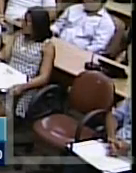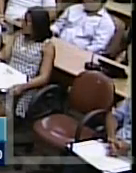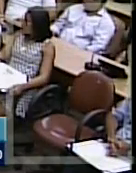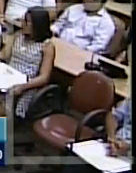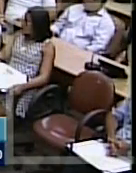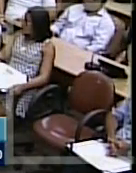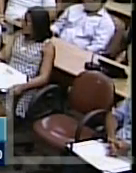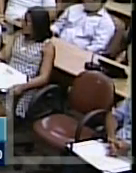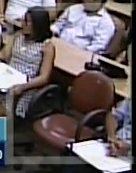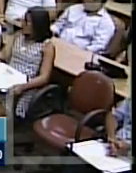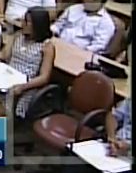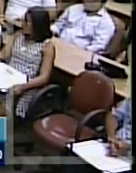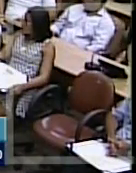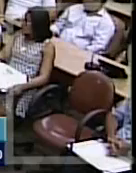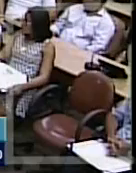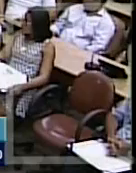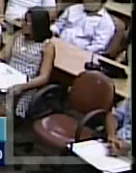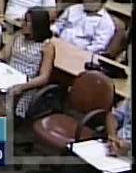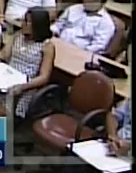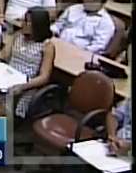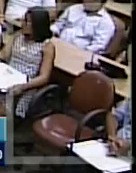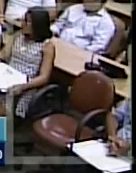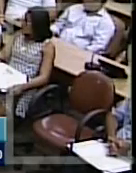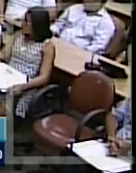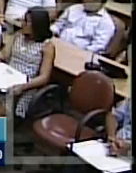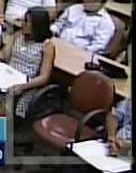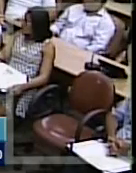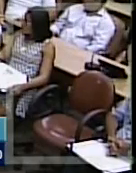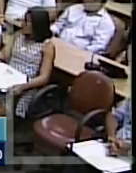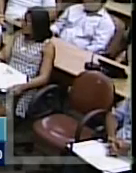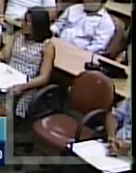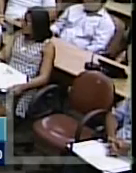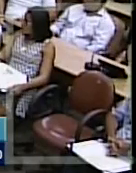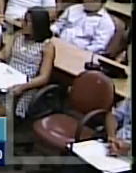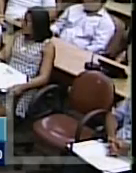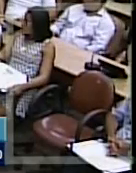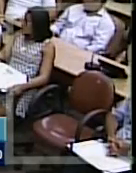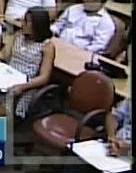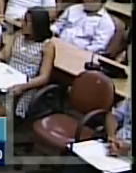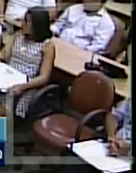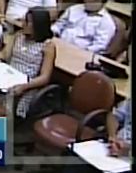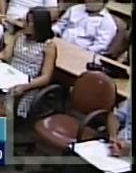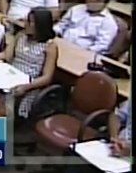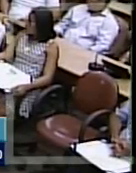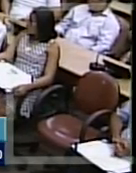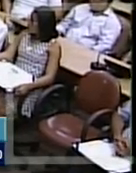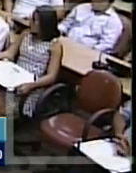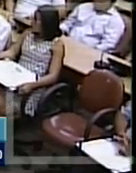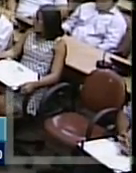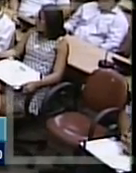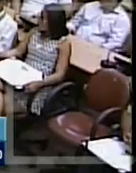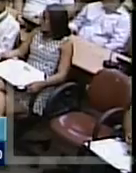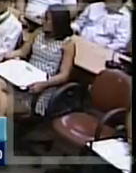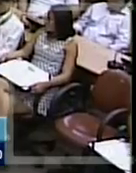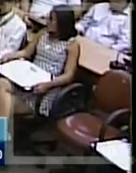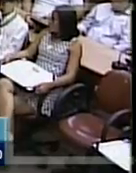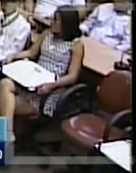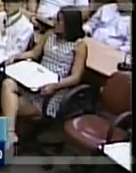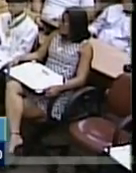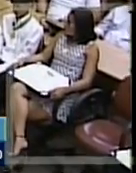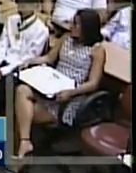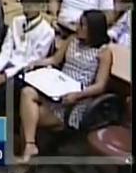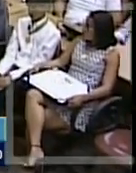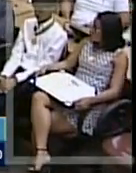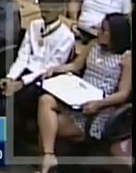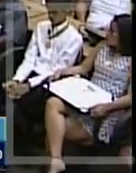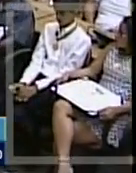Estou muito emocionado pelo convite de estar aqui, nesse momento muito importante de